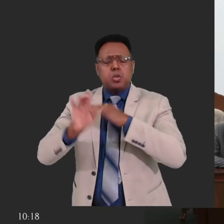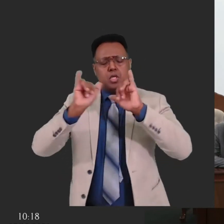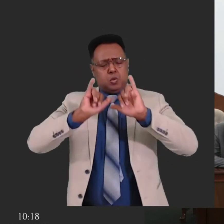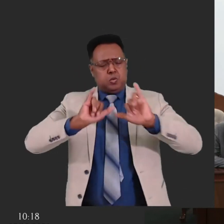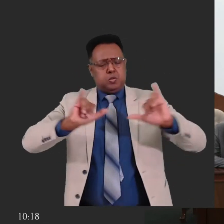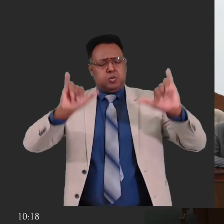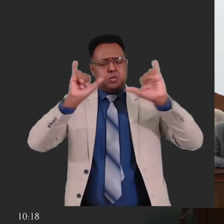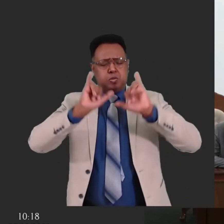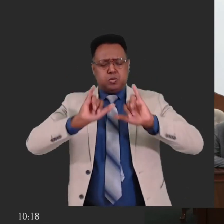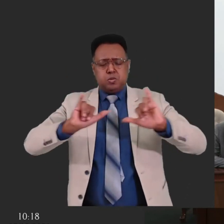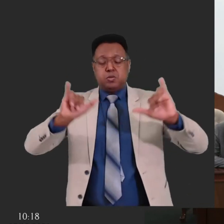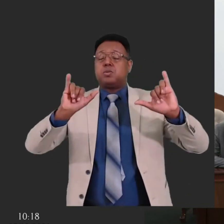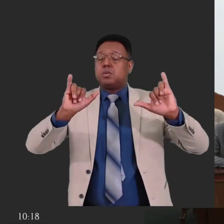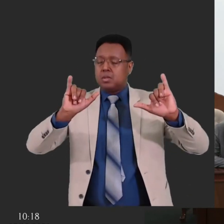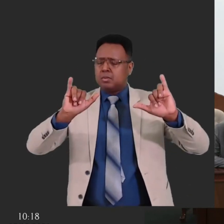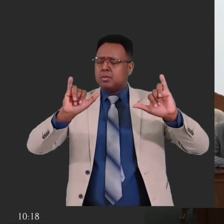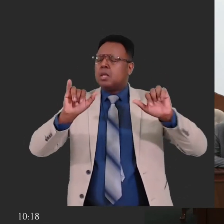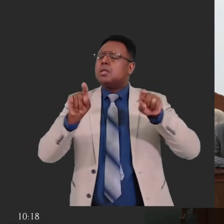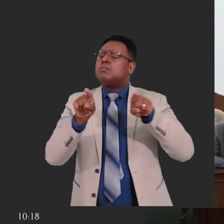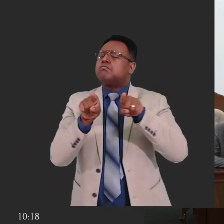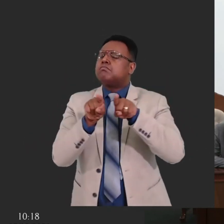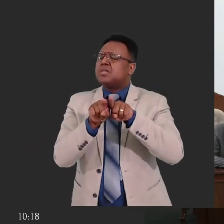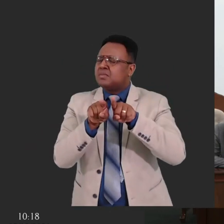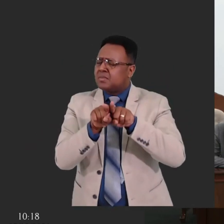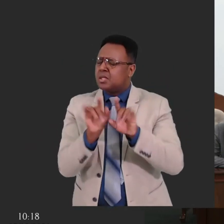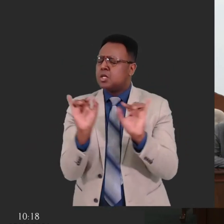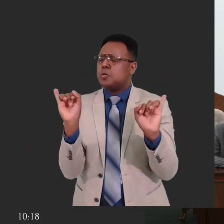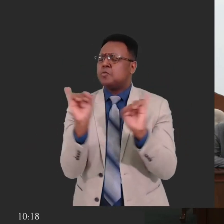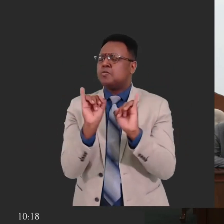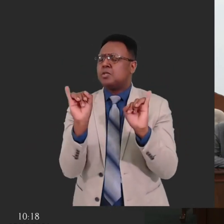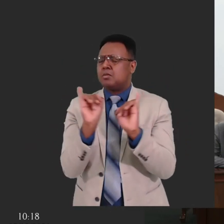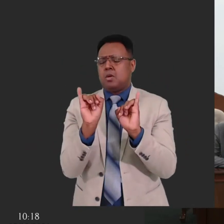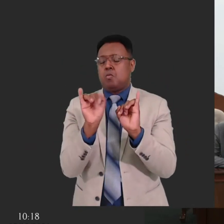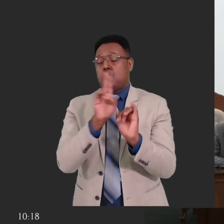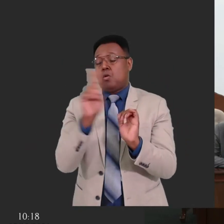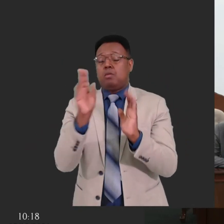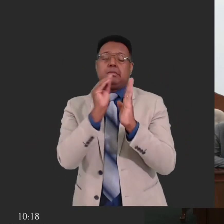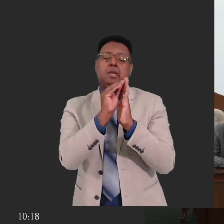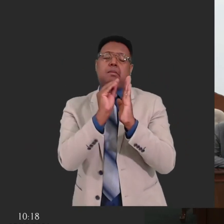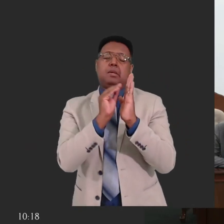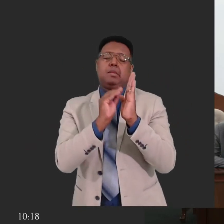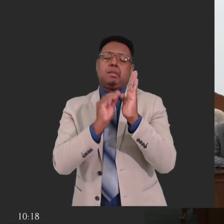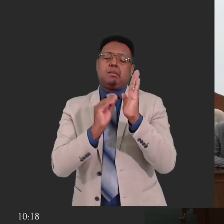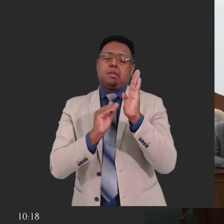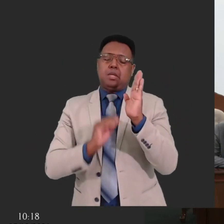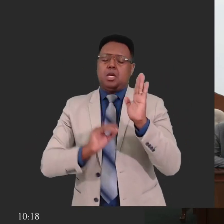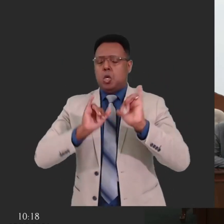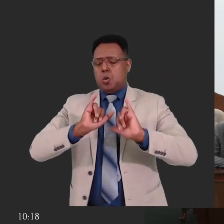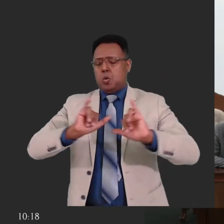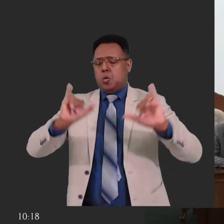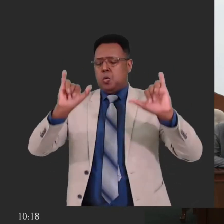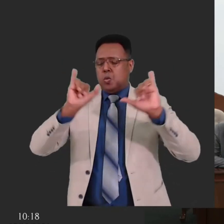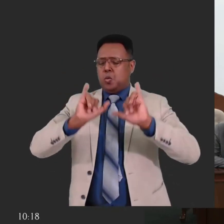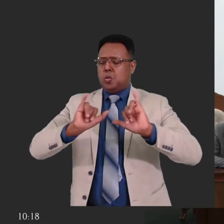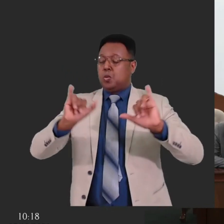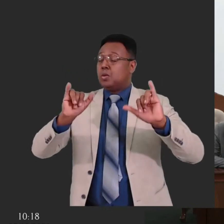e já conhecemos, mas Senhor, também aqui muitas necessidades. Aleluia, sobressalentes